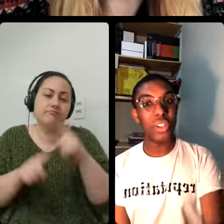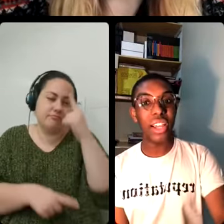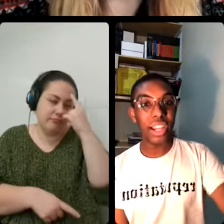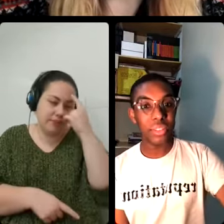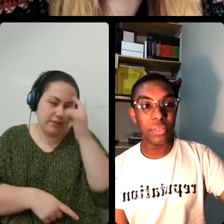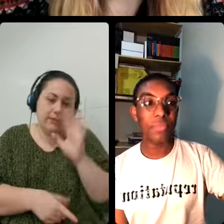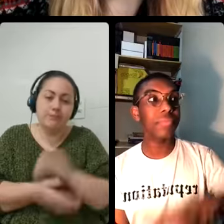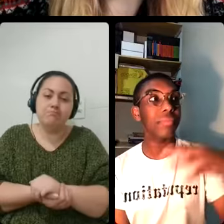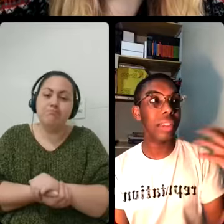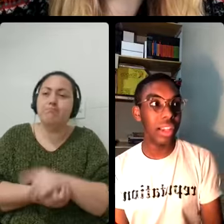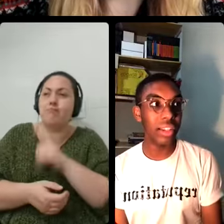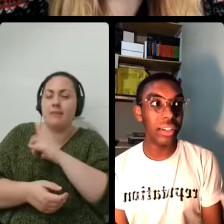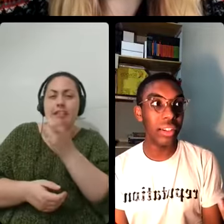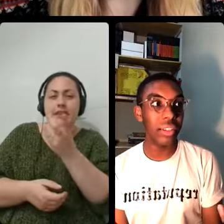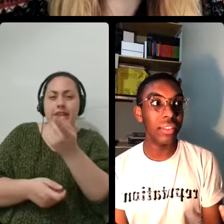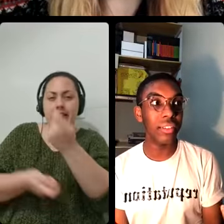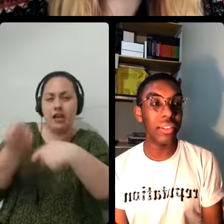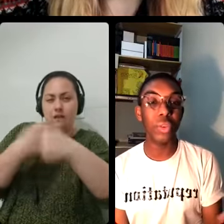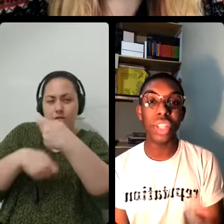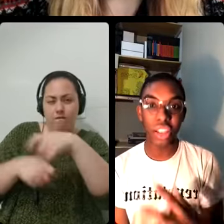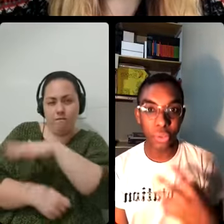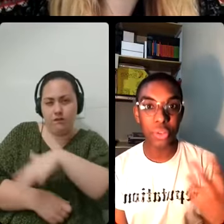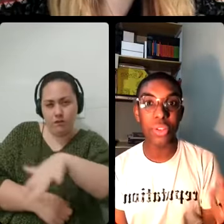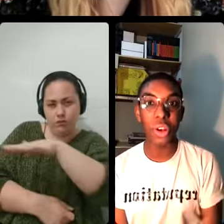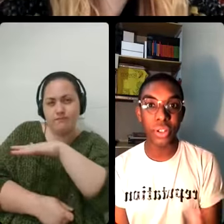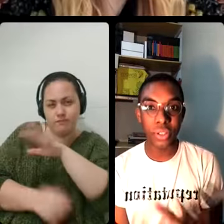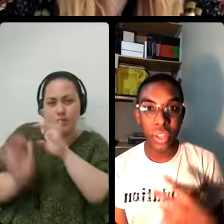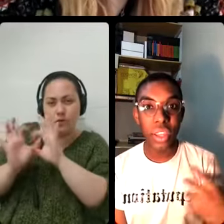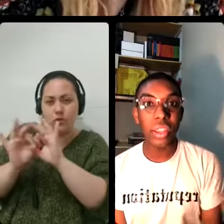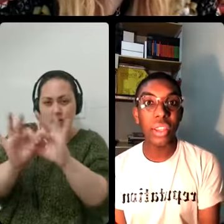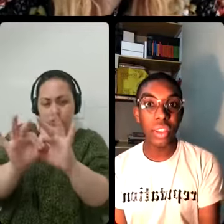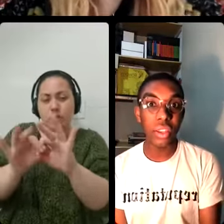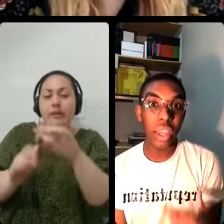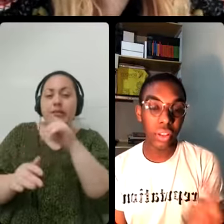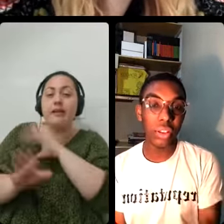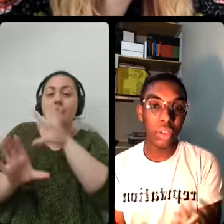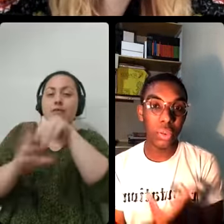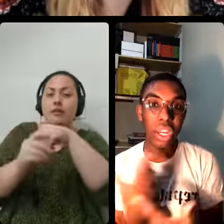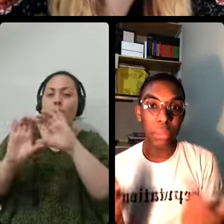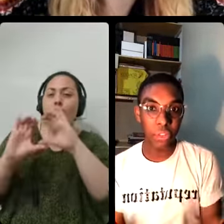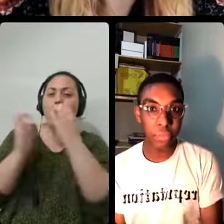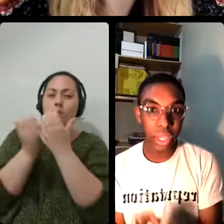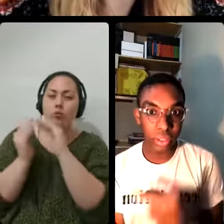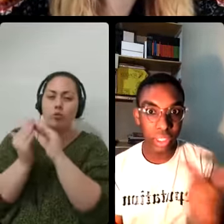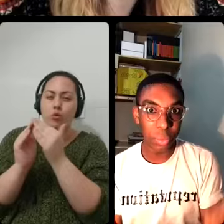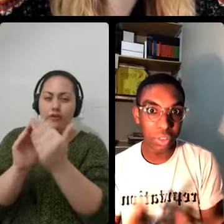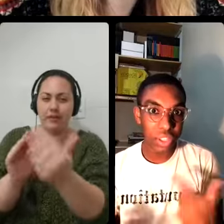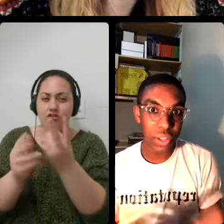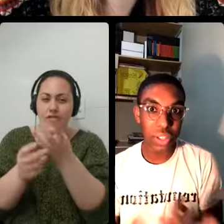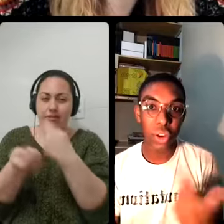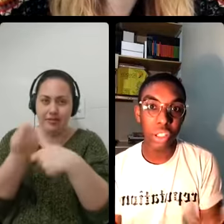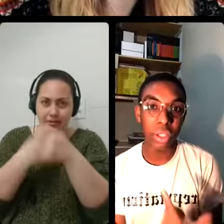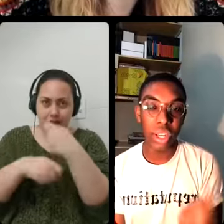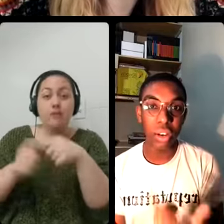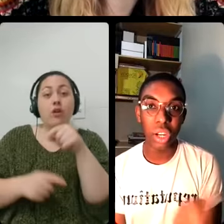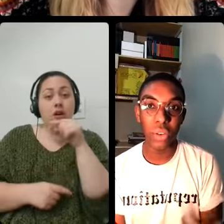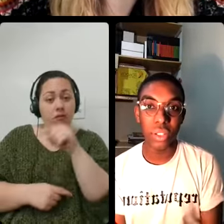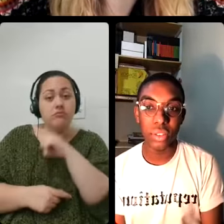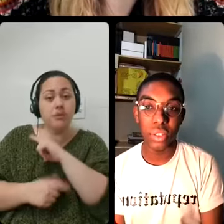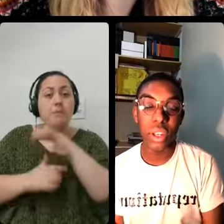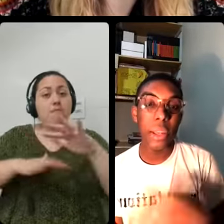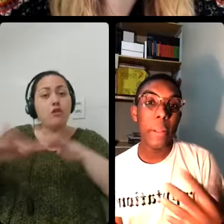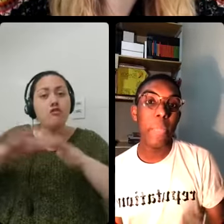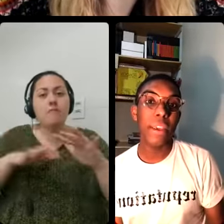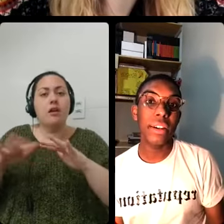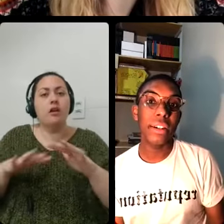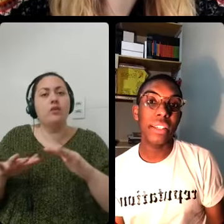nessas comunidades o tráfico de drogas que, querendo ou não, ele movimenta muitas vezes a economia daquele local ali